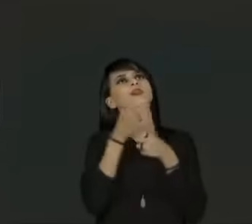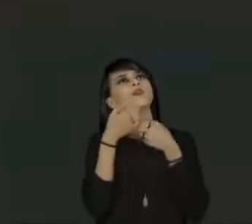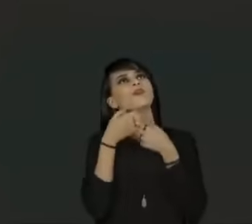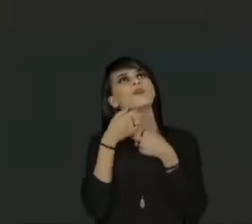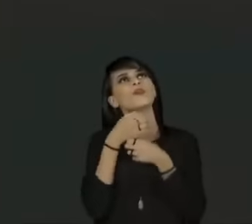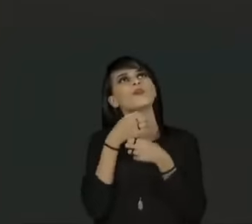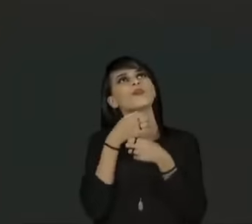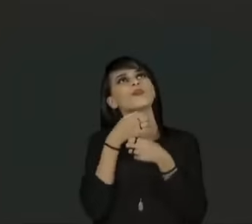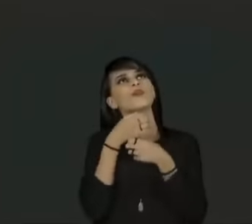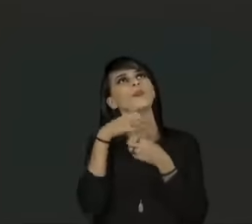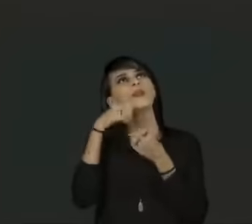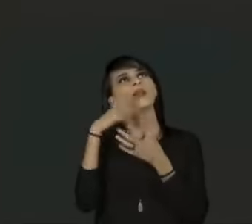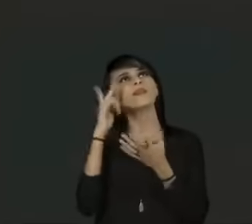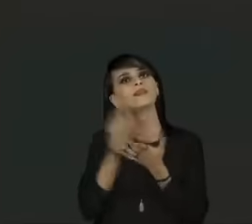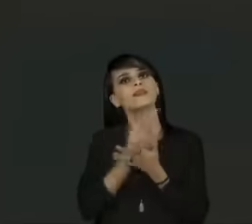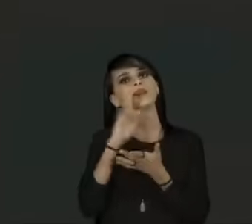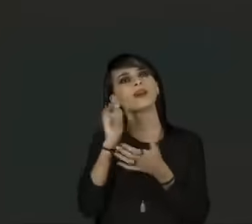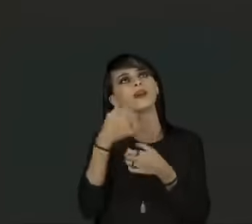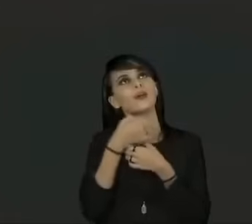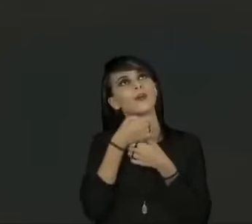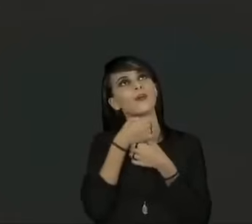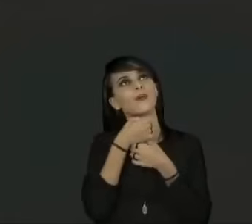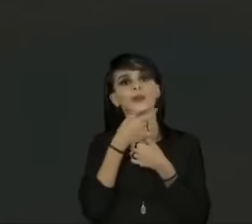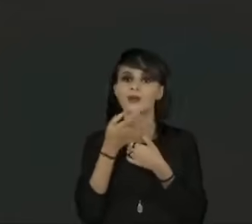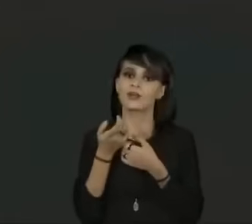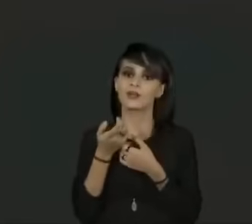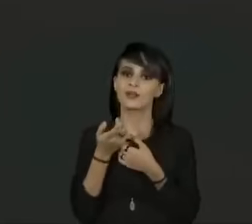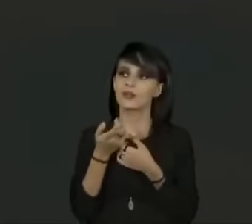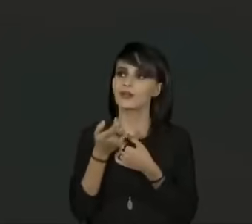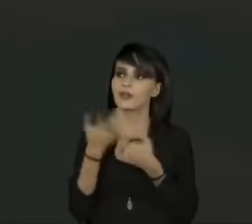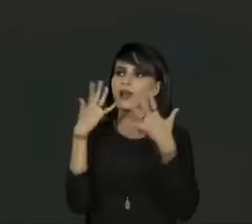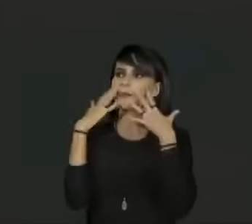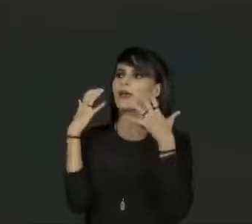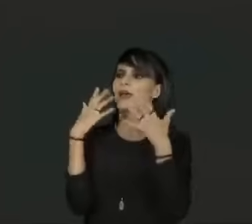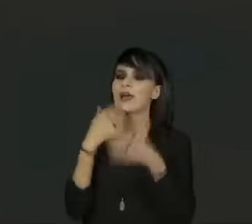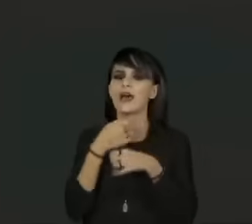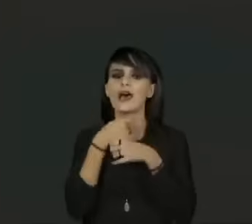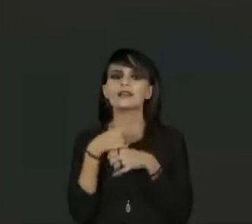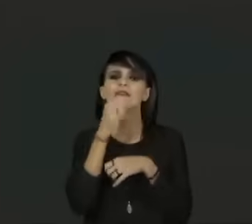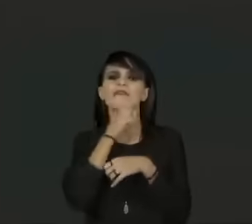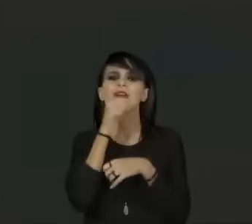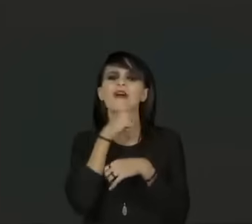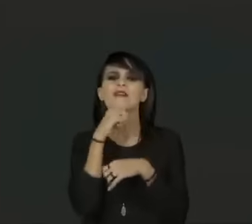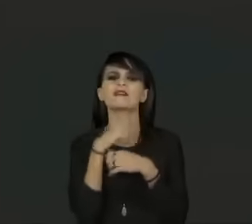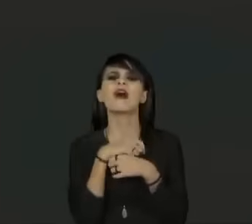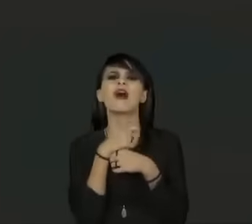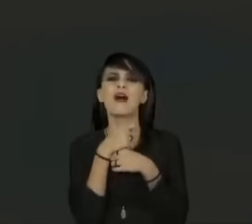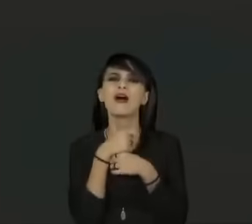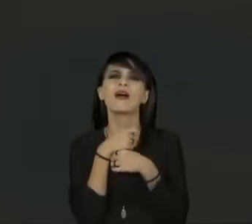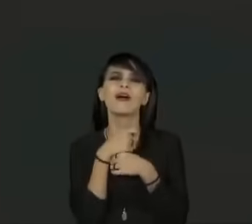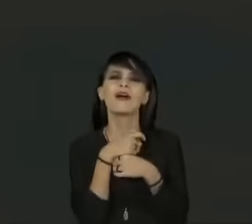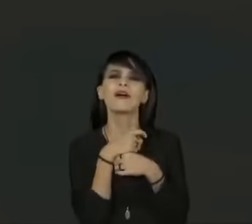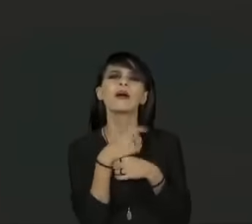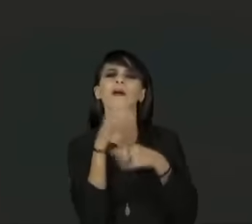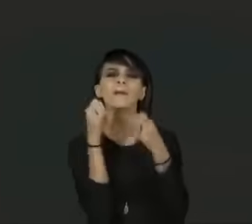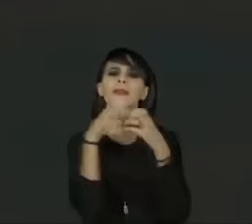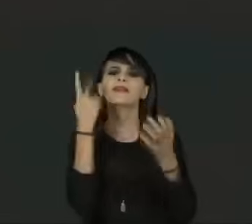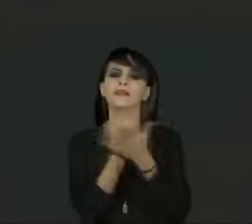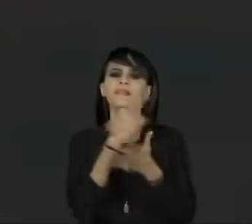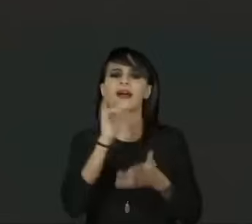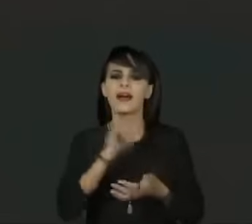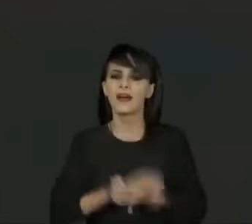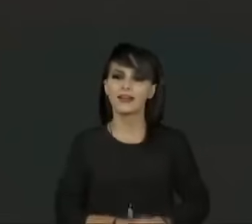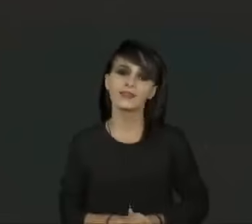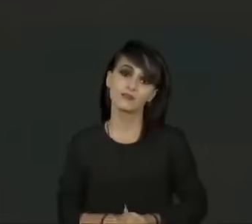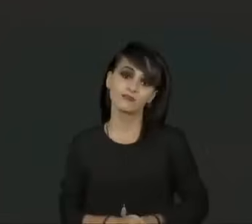O Milagre Vai Chegar O Milagre Vai Chegar